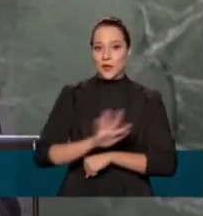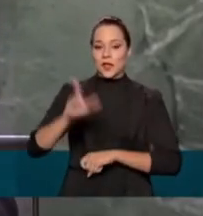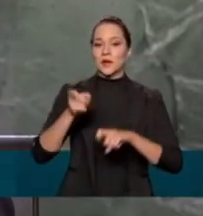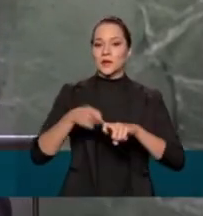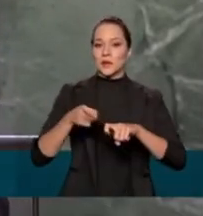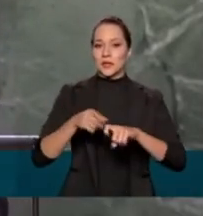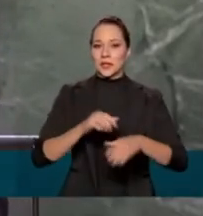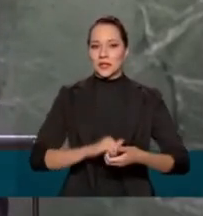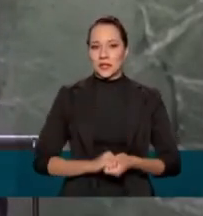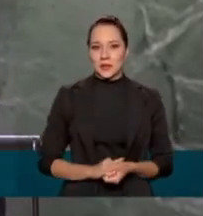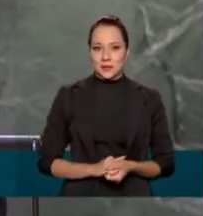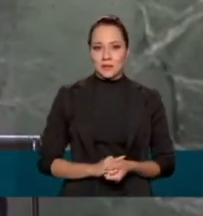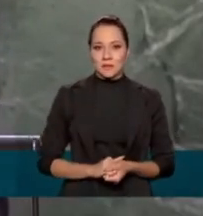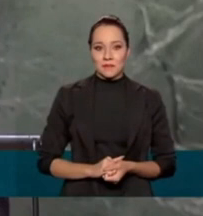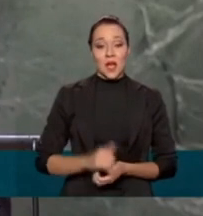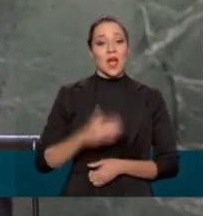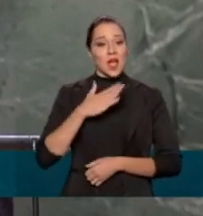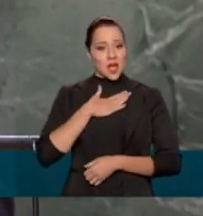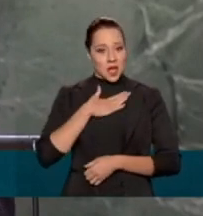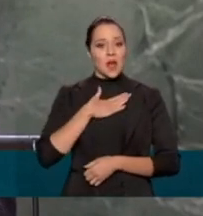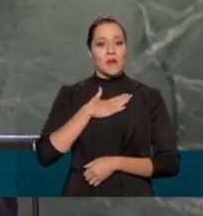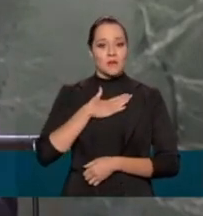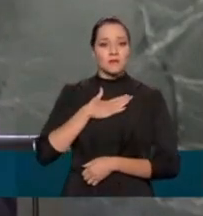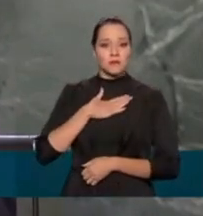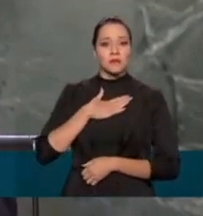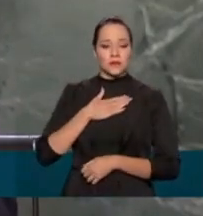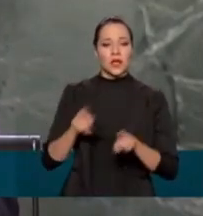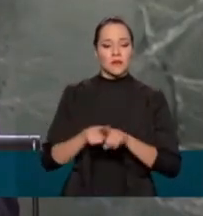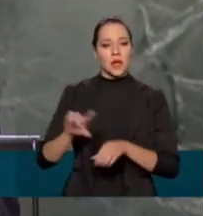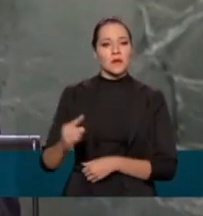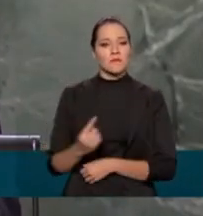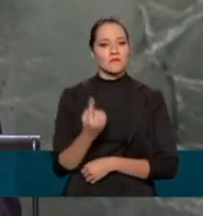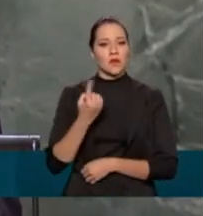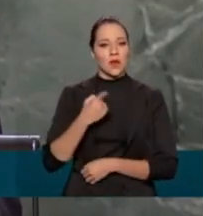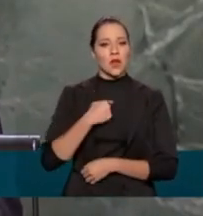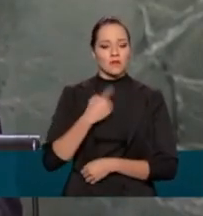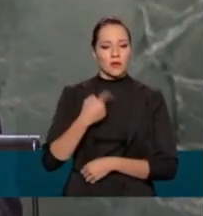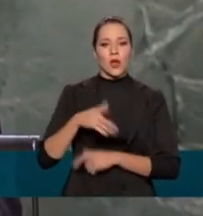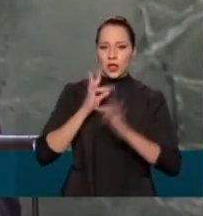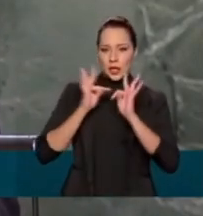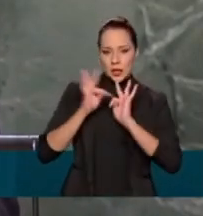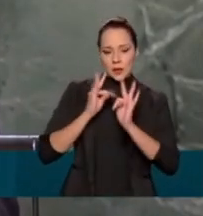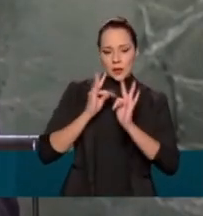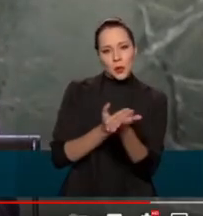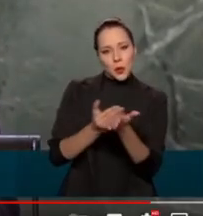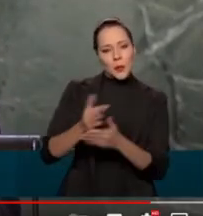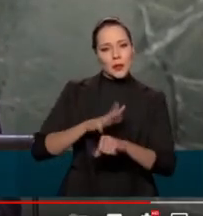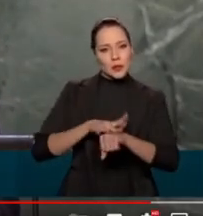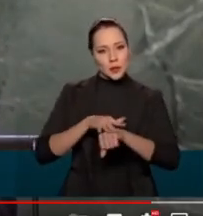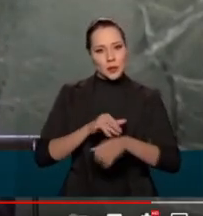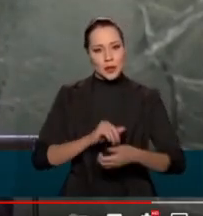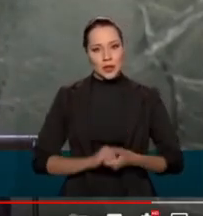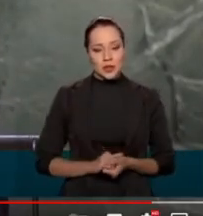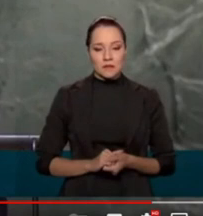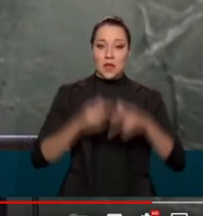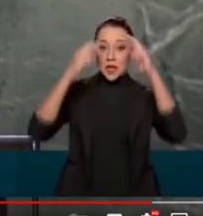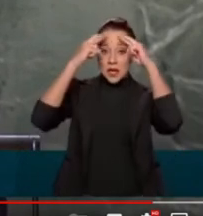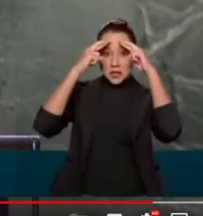Federal de Medicina eu mesmo foi um desses que fez tratamento inicial